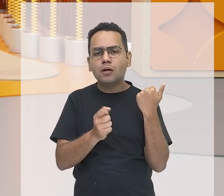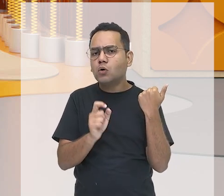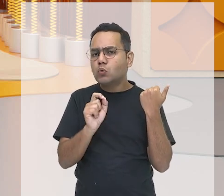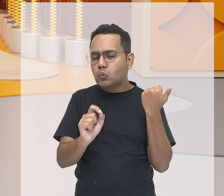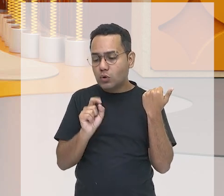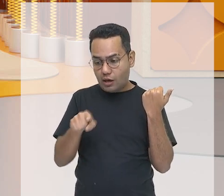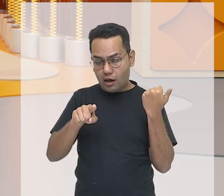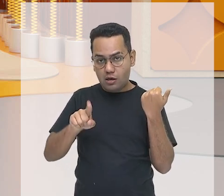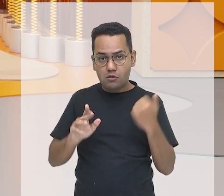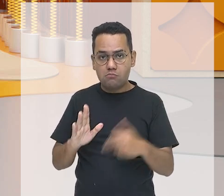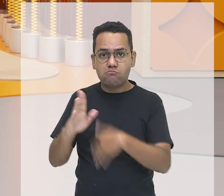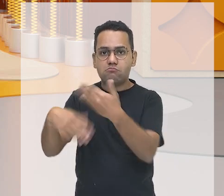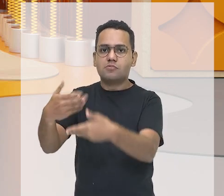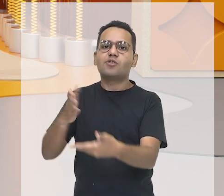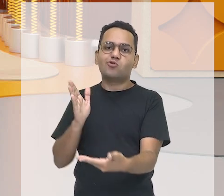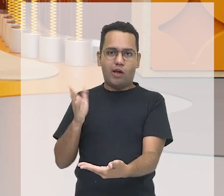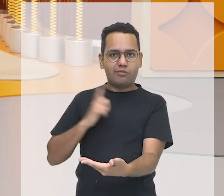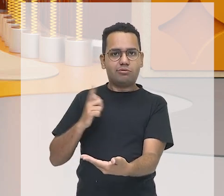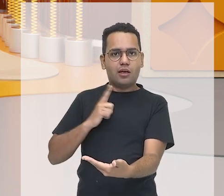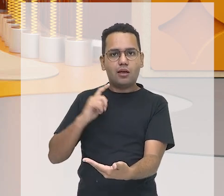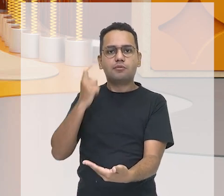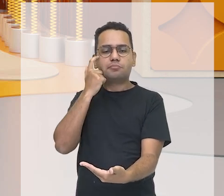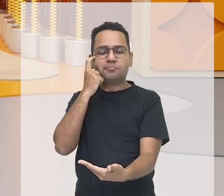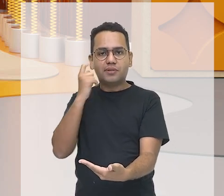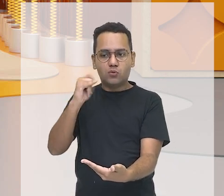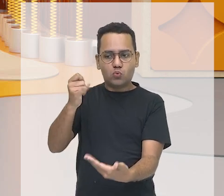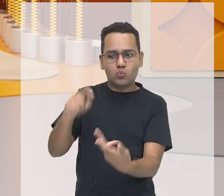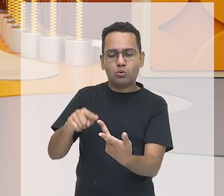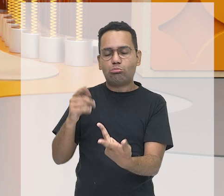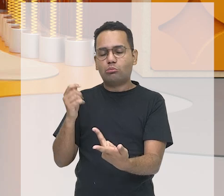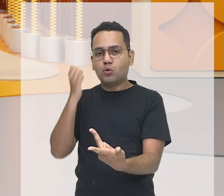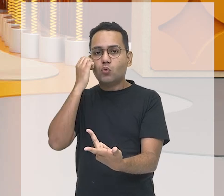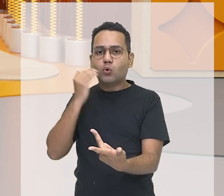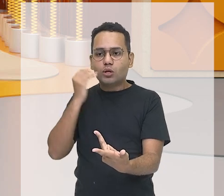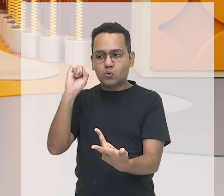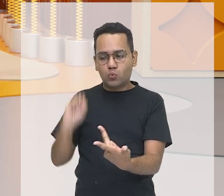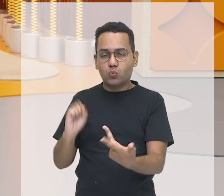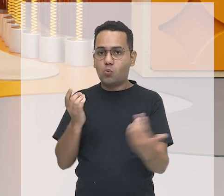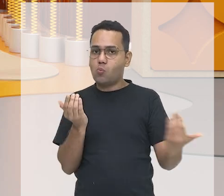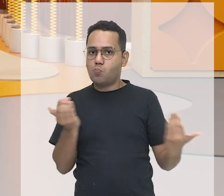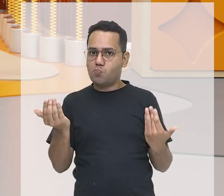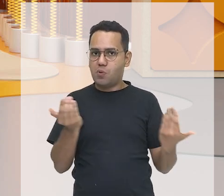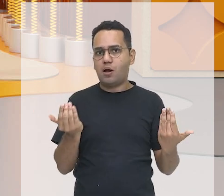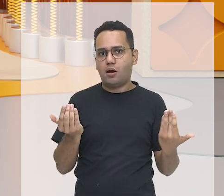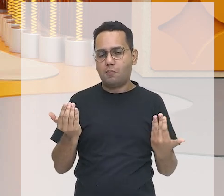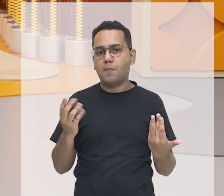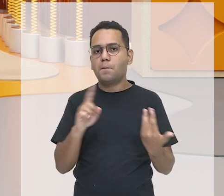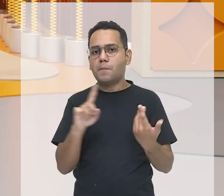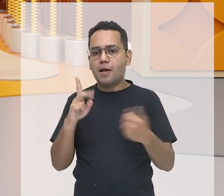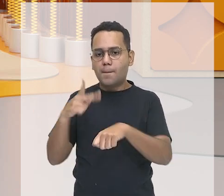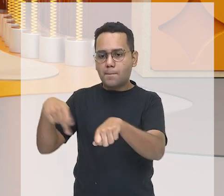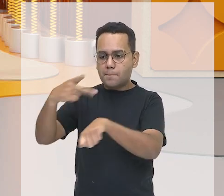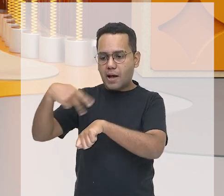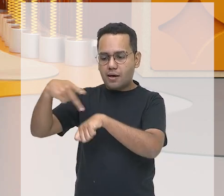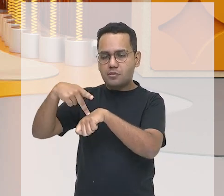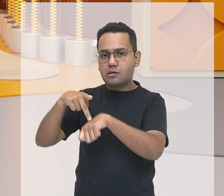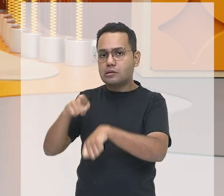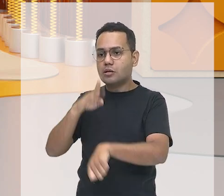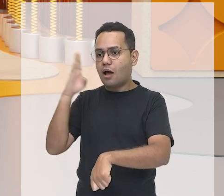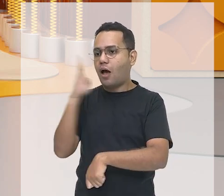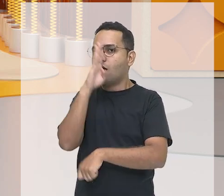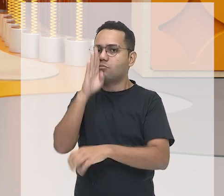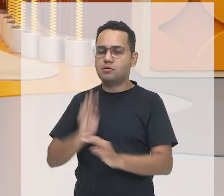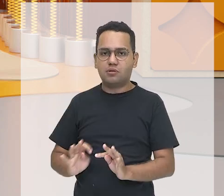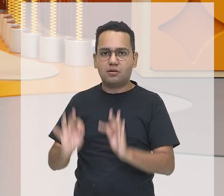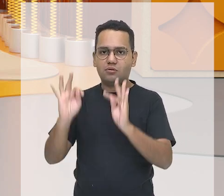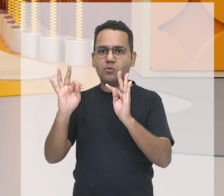Japão, da China, tá? Então, realmente são países em que a tecnologia ela avança assim de uma forma extremamente rápida,